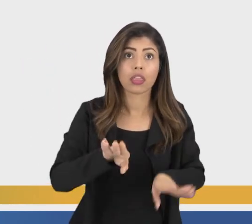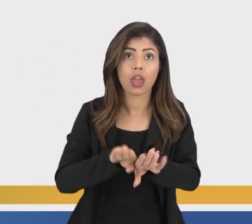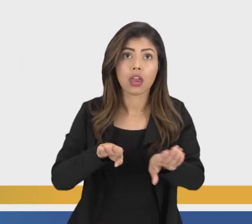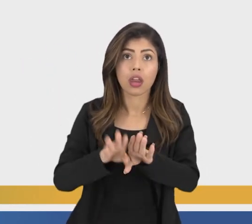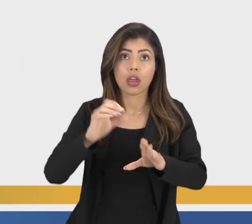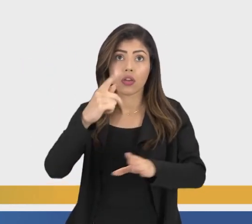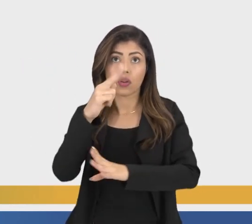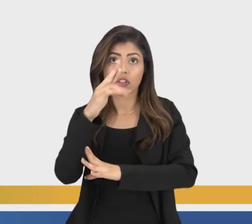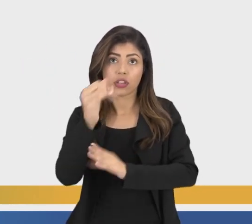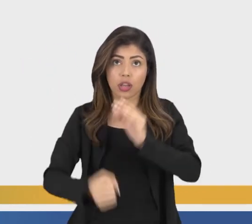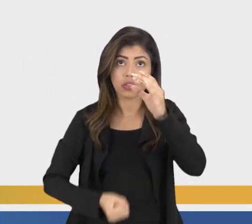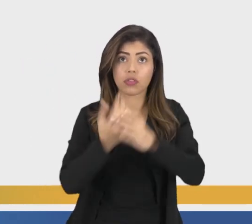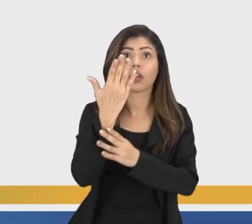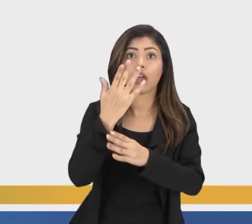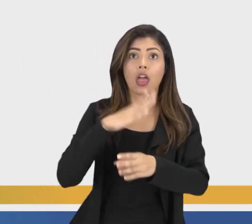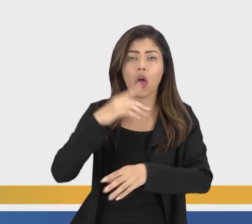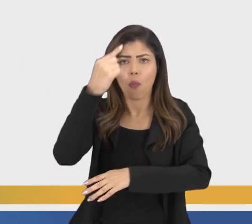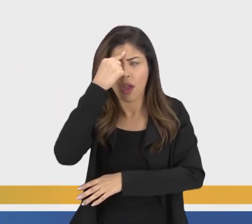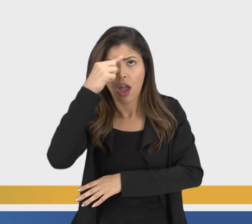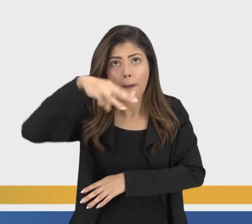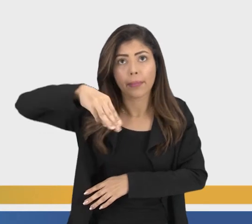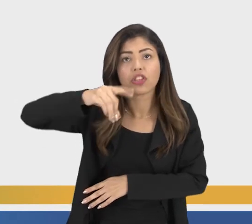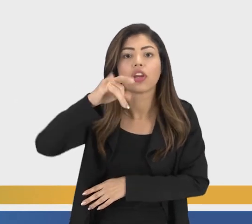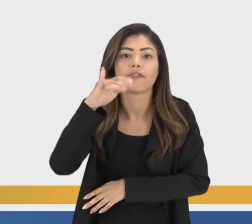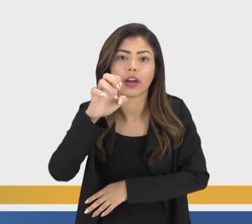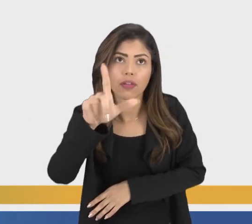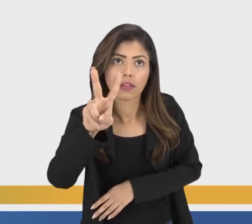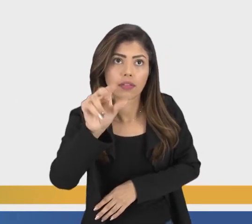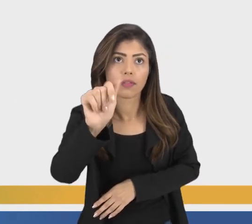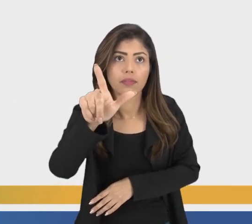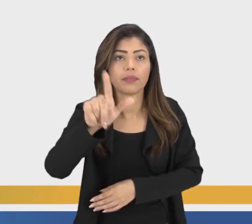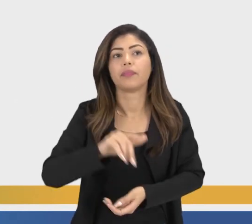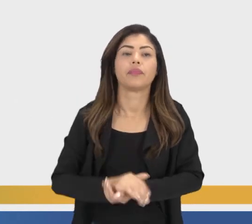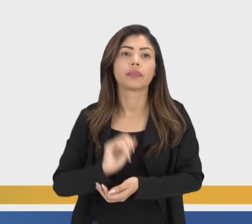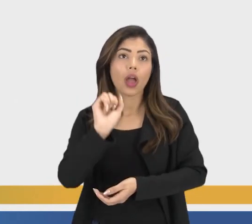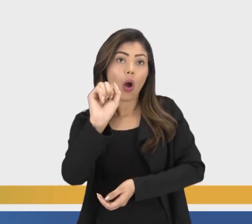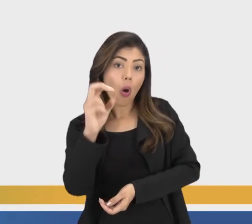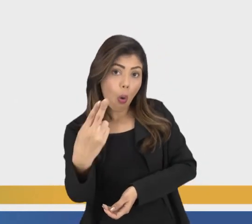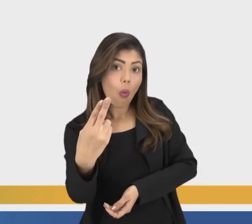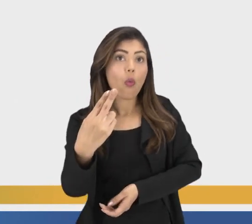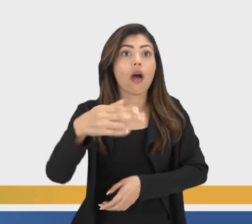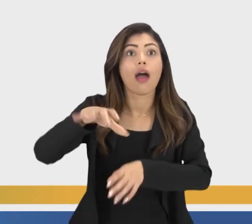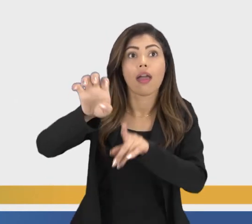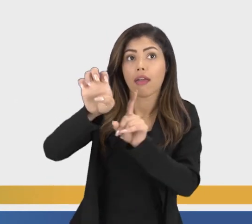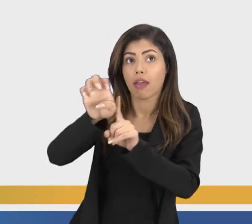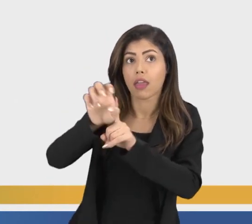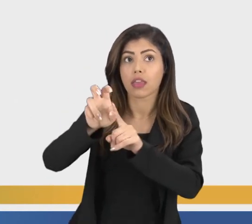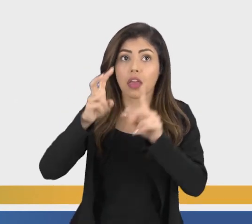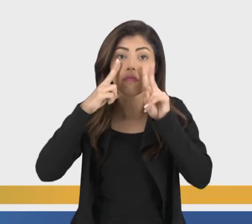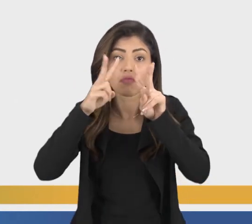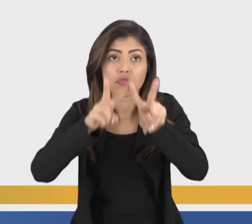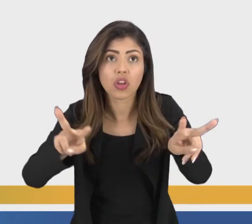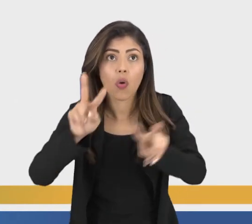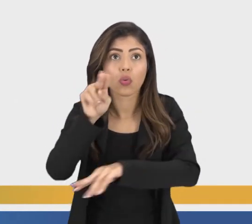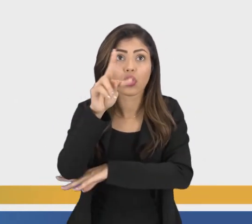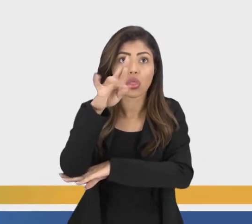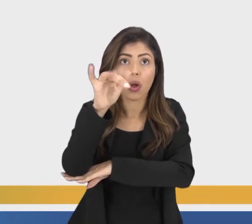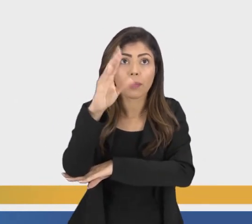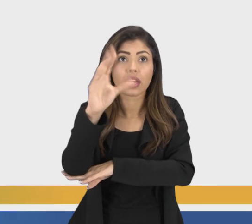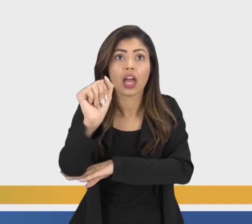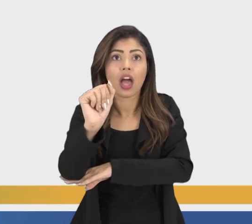categorias originadas no imaginário medieval, ou será que é a letra E, visão